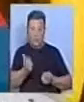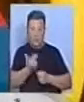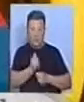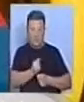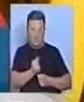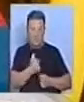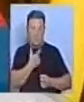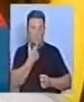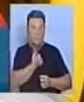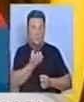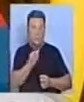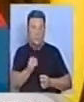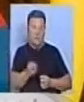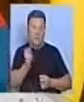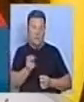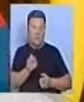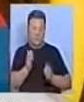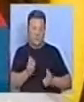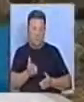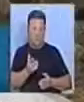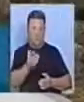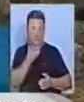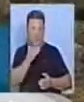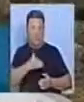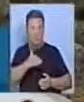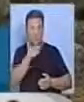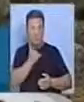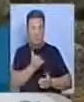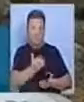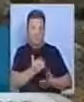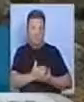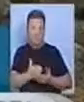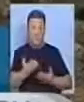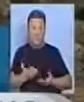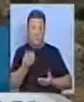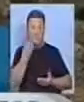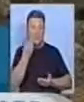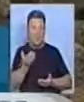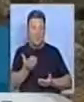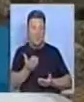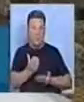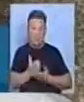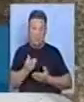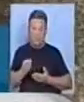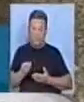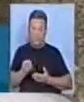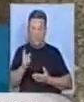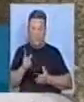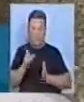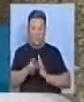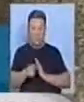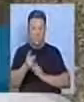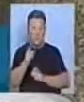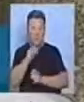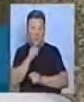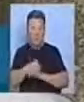Bienal. Pergunto-lhe, 40 anos já é uma linda idade. E a partir de agora, como é que é? A partir dos 40 anos, que projetos é que